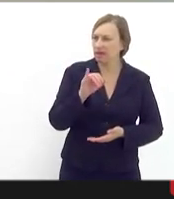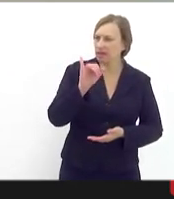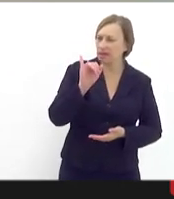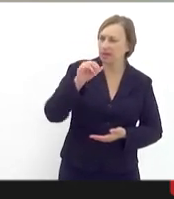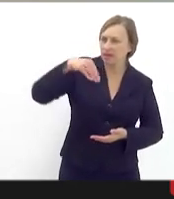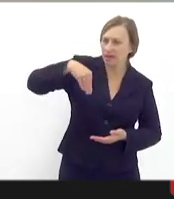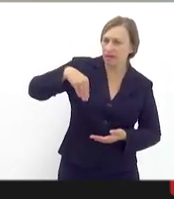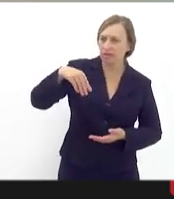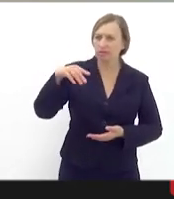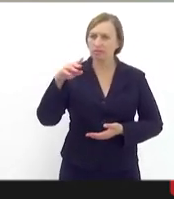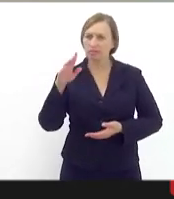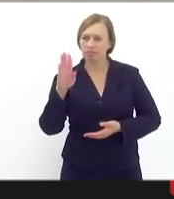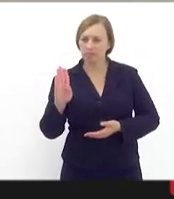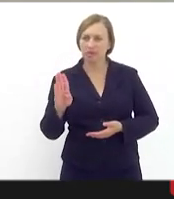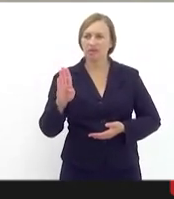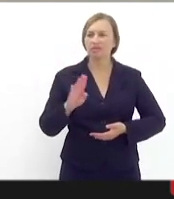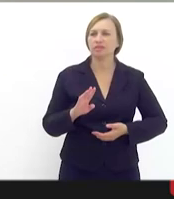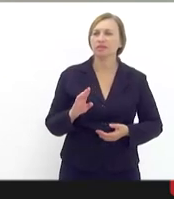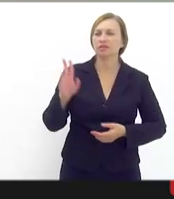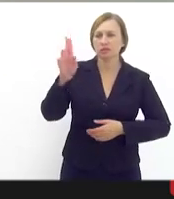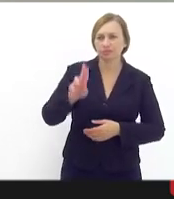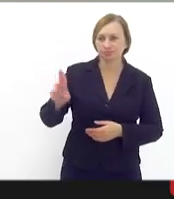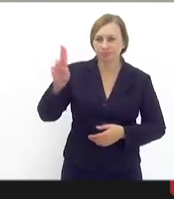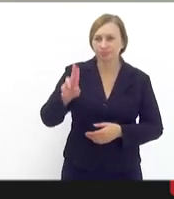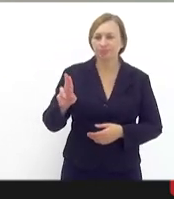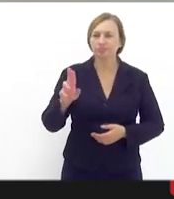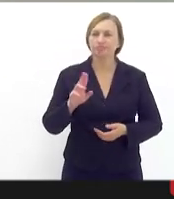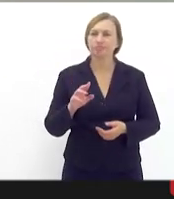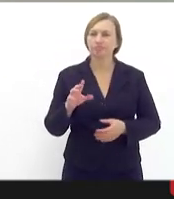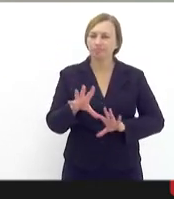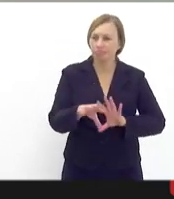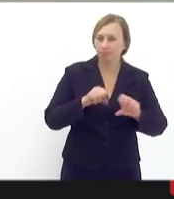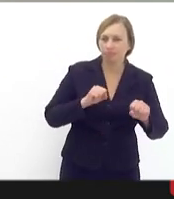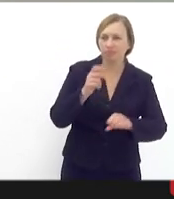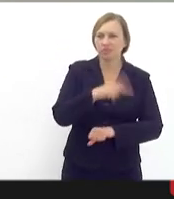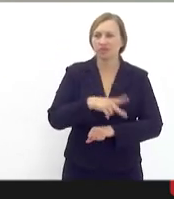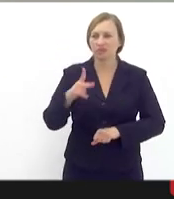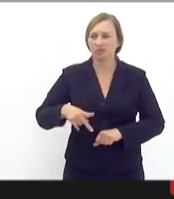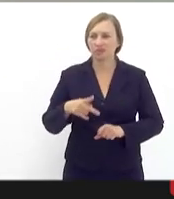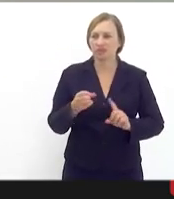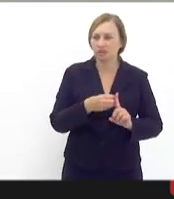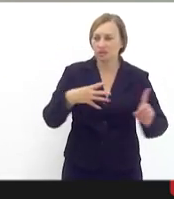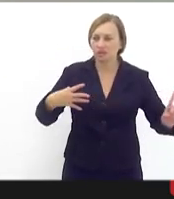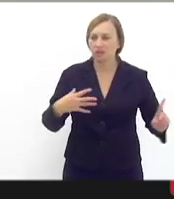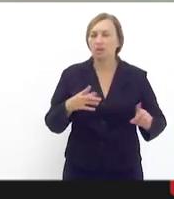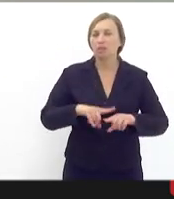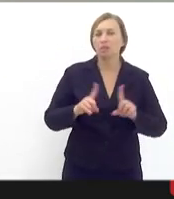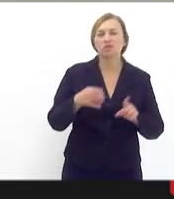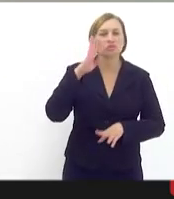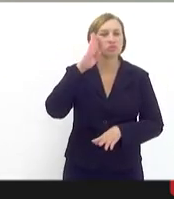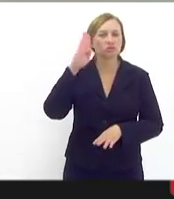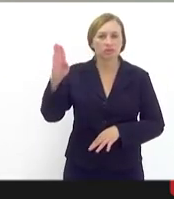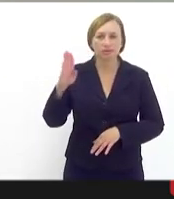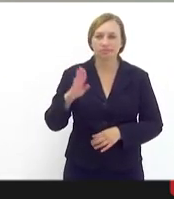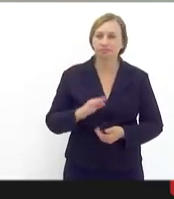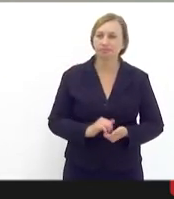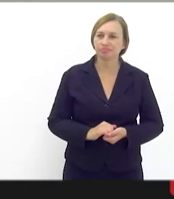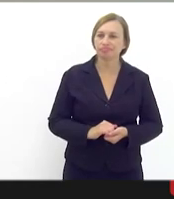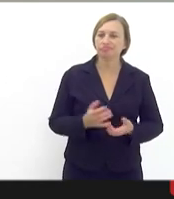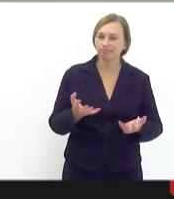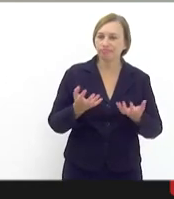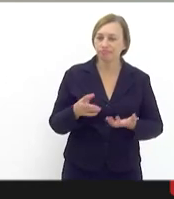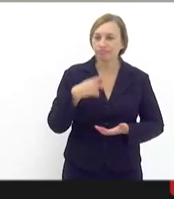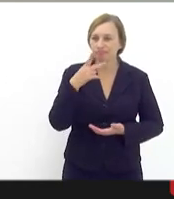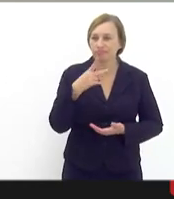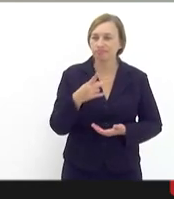no nível, né, de universitário mesmo, para formar professores em extensão. Mas o principal que eu queria trazer